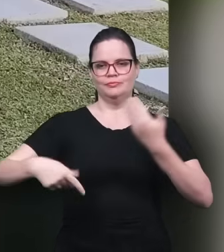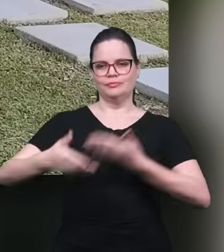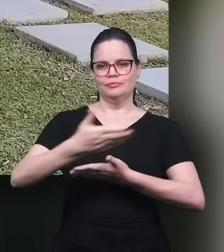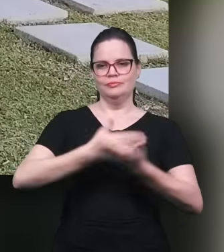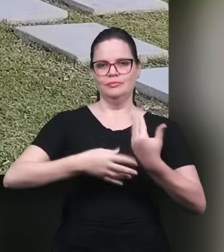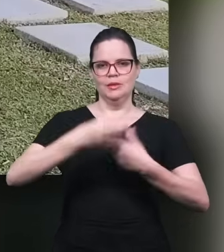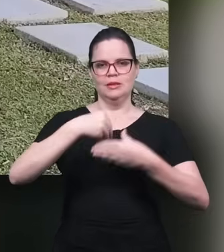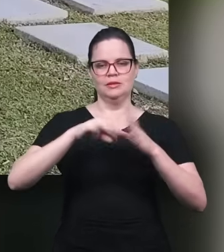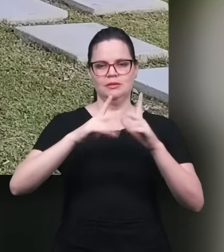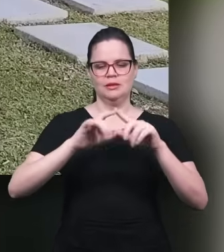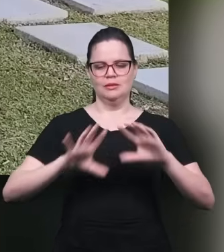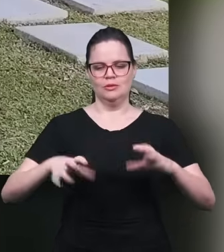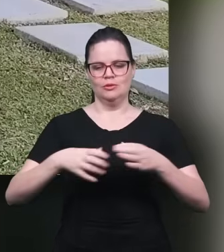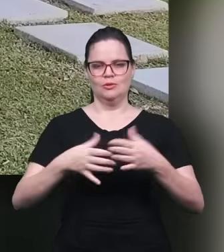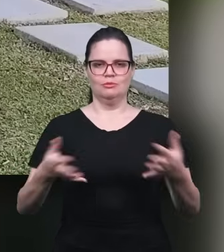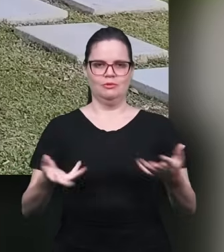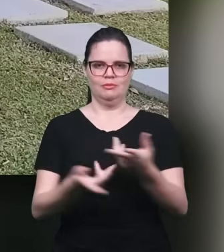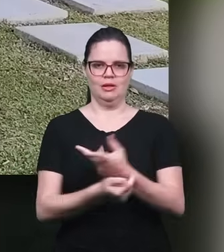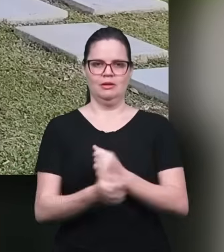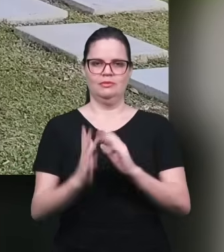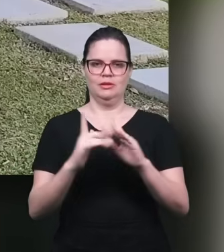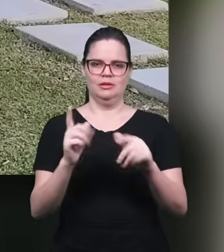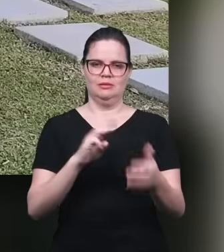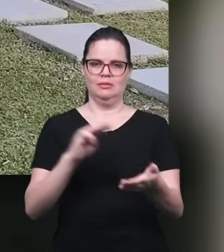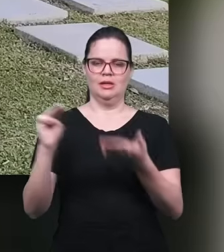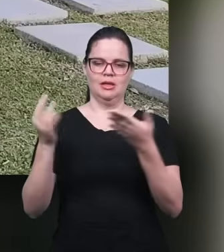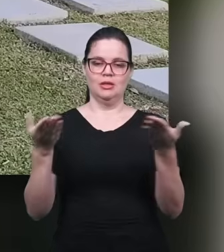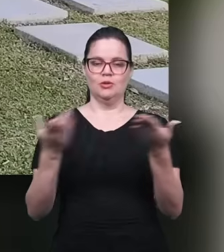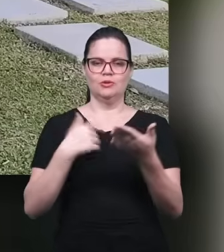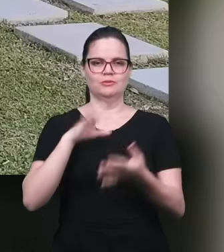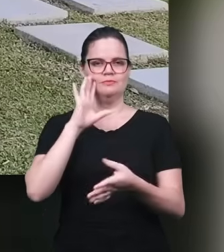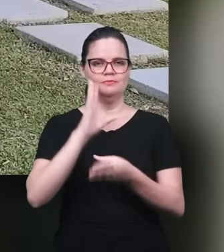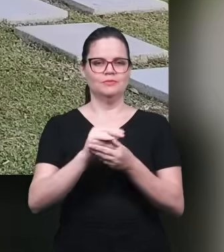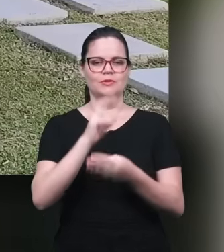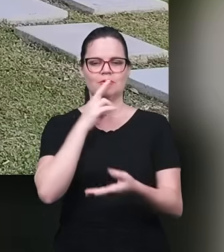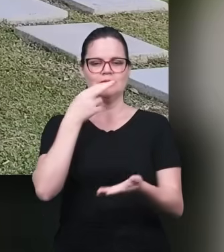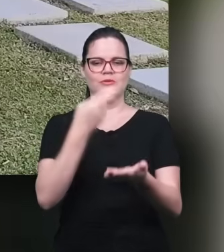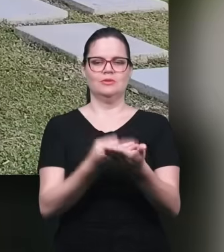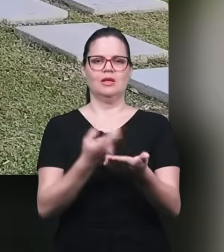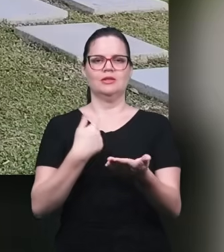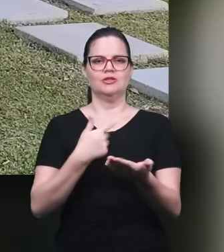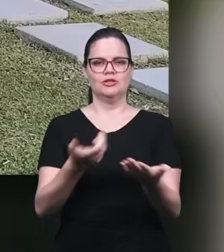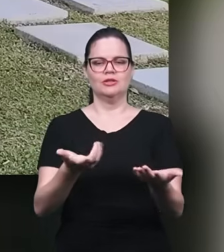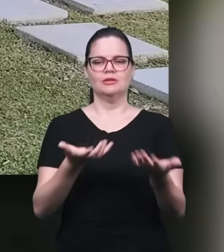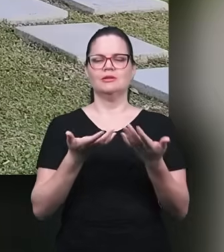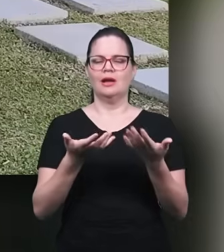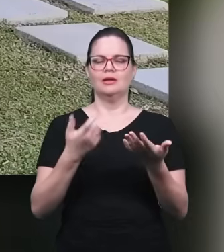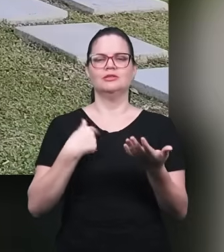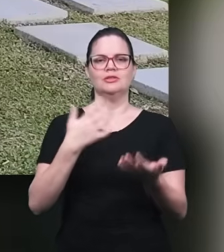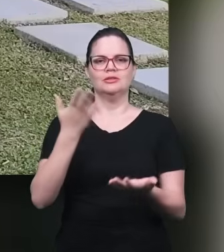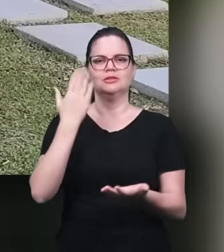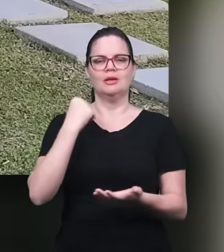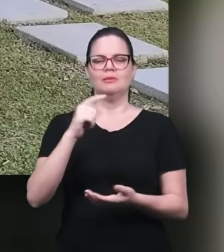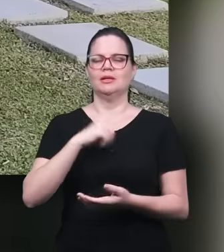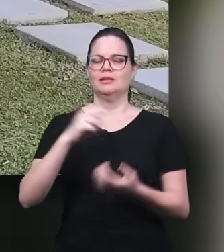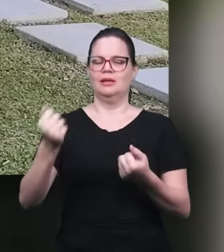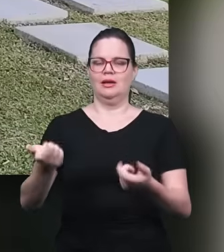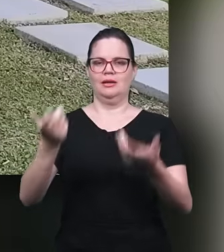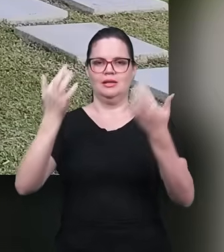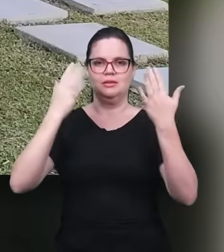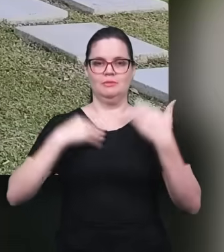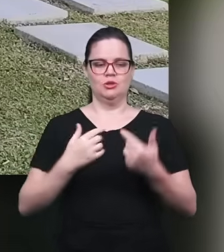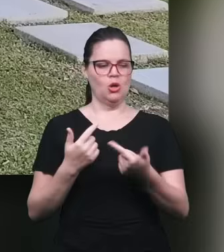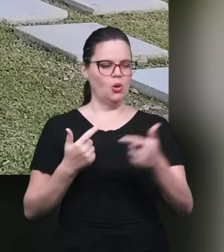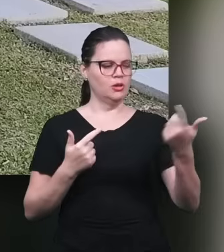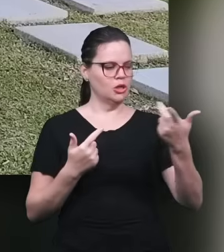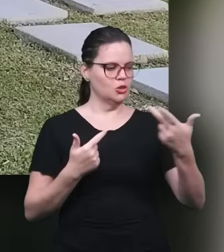Igreja Cristã Maranata. Hoje a gente colhe os frutos dessas escolhas e não há nada nessa vida que possa se